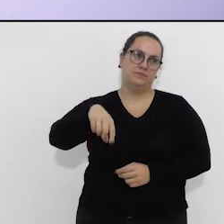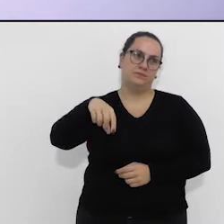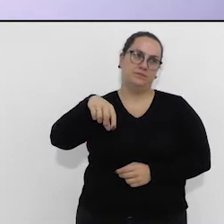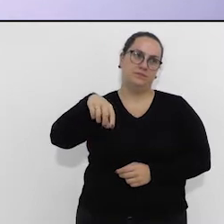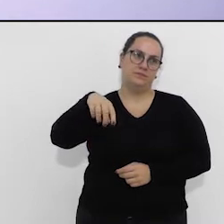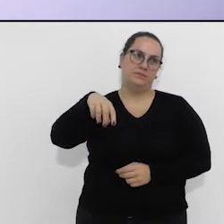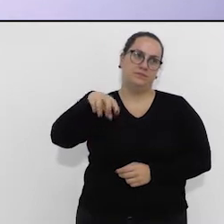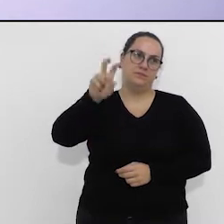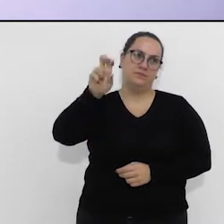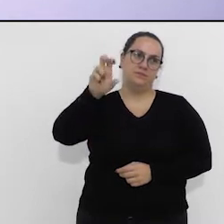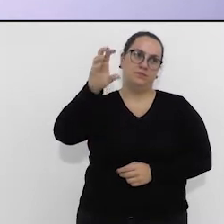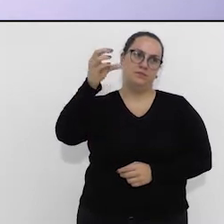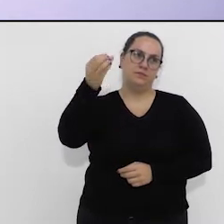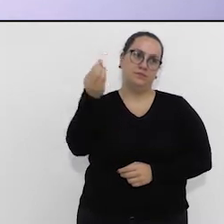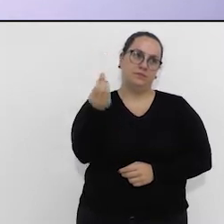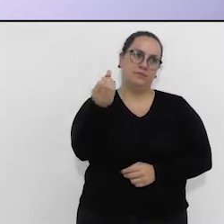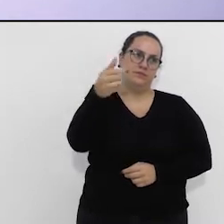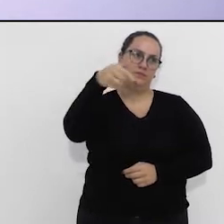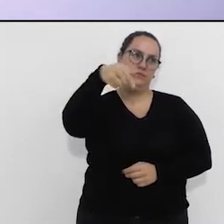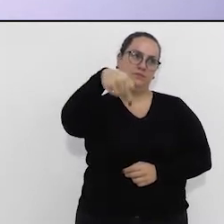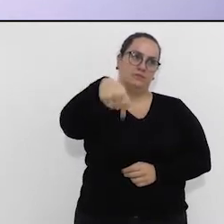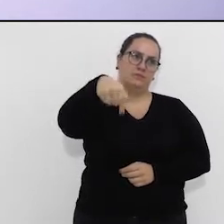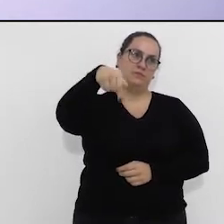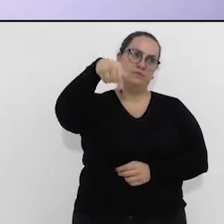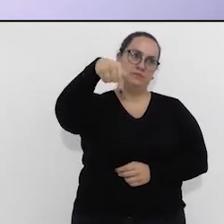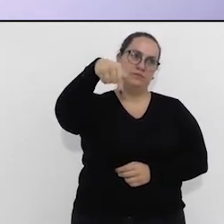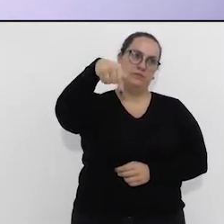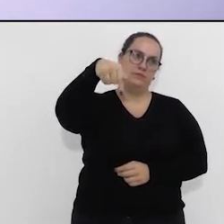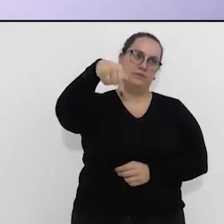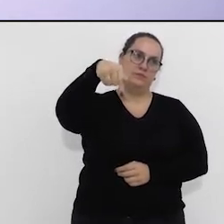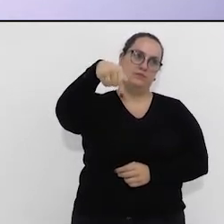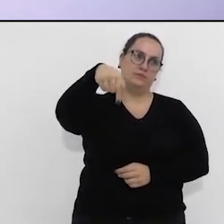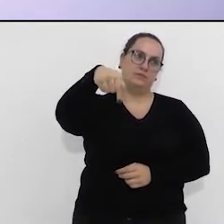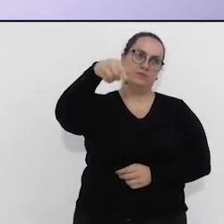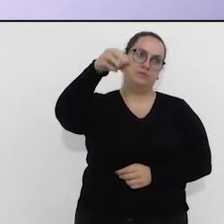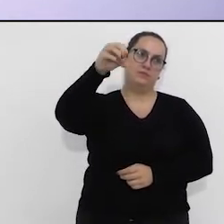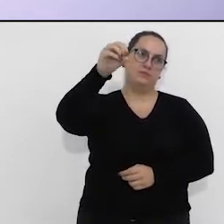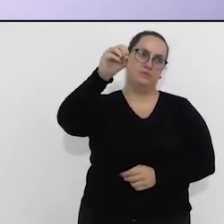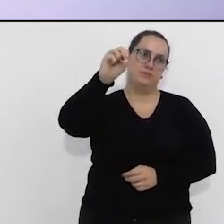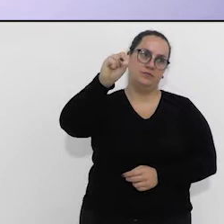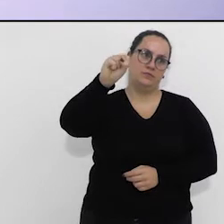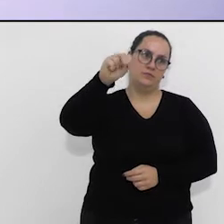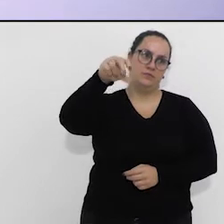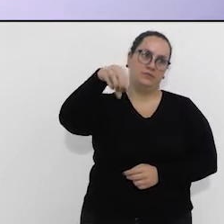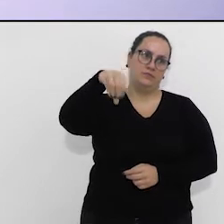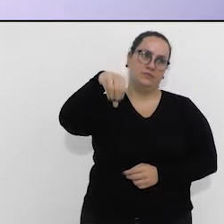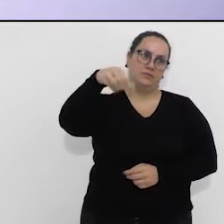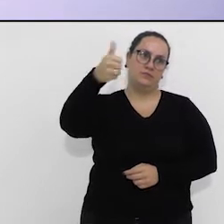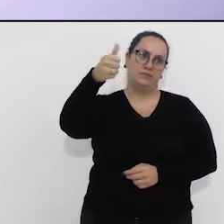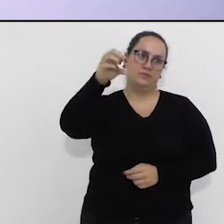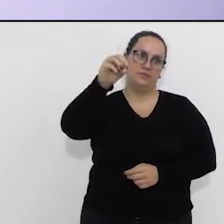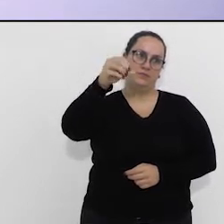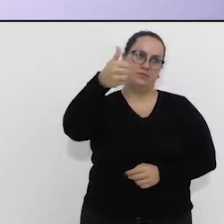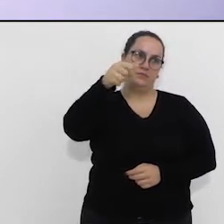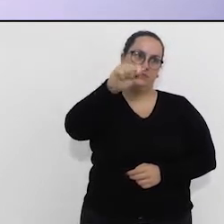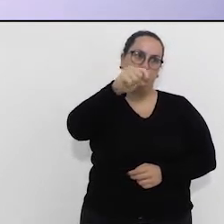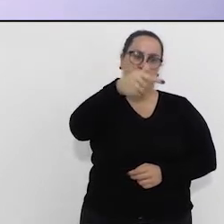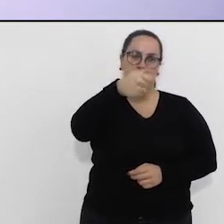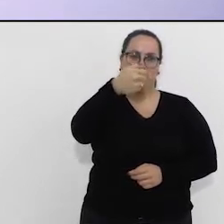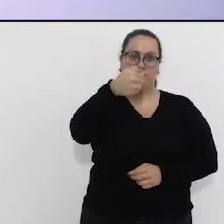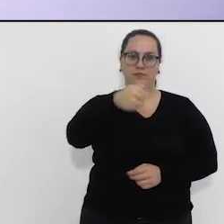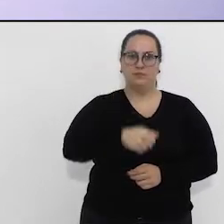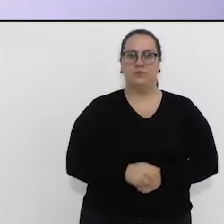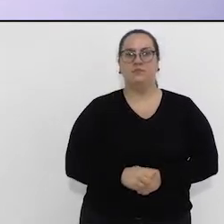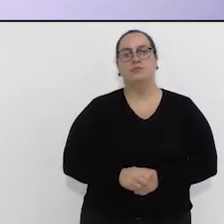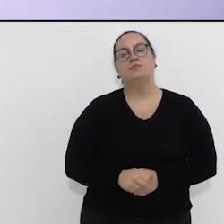há cinco seis seis sete oito nove dez onze